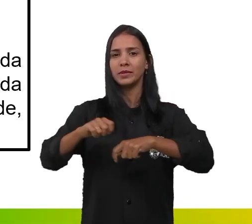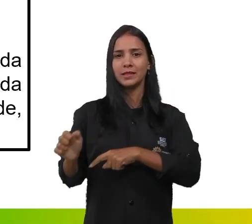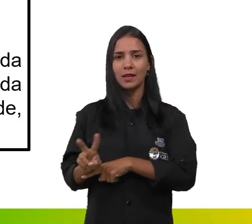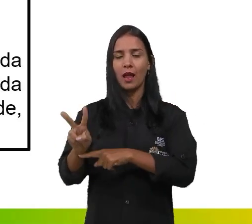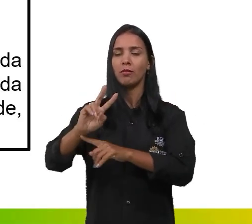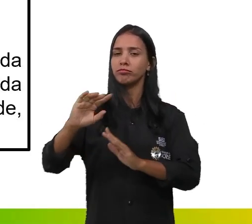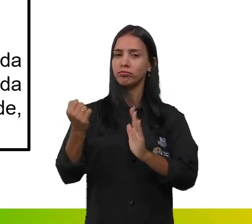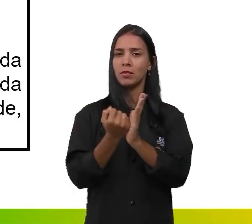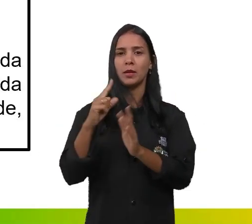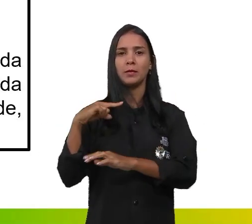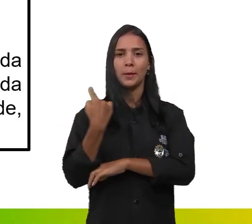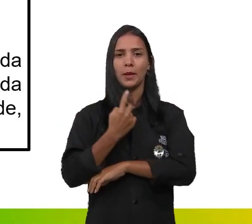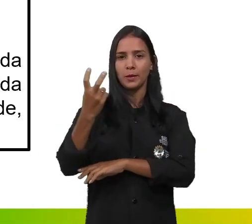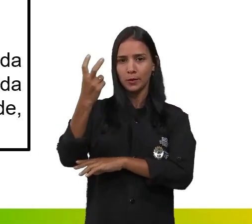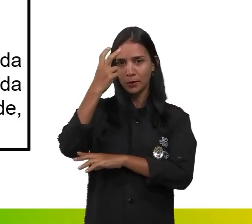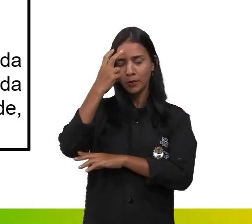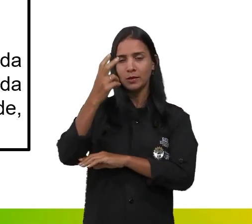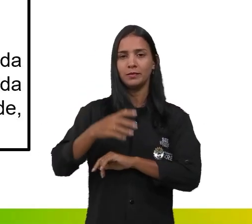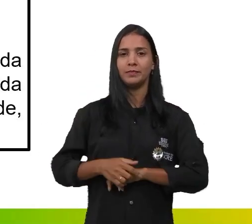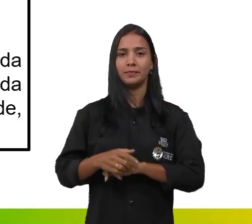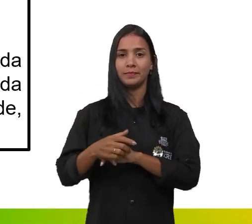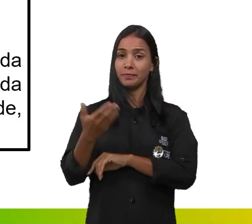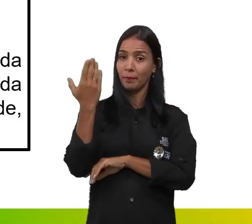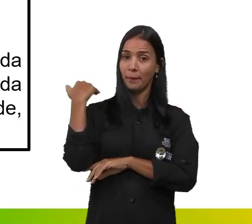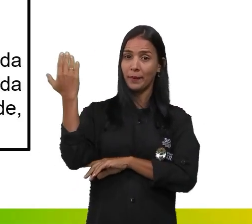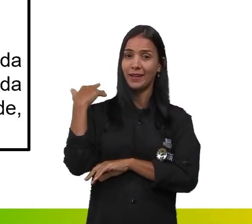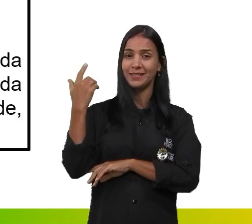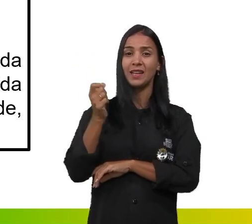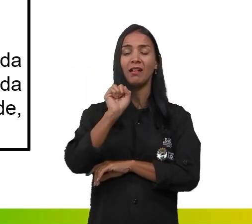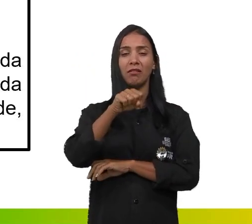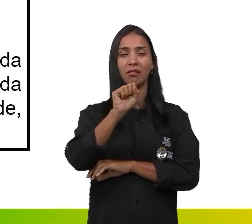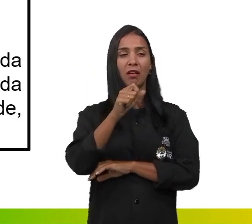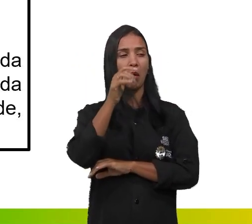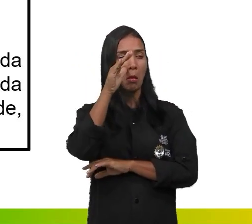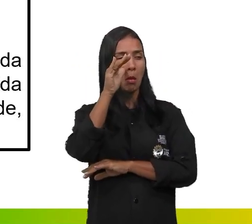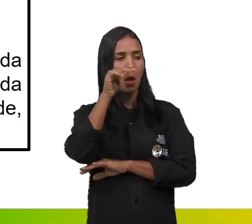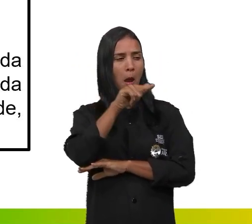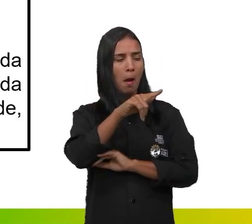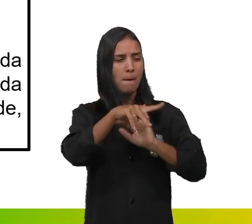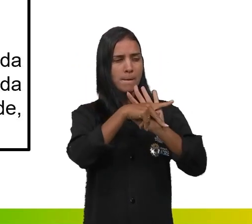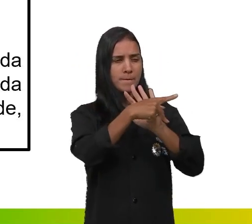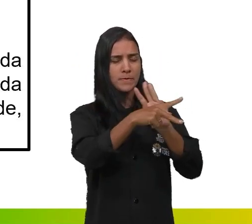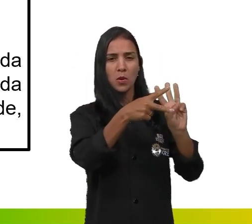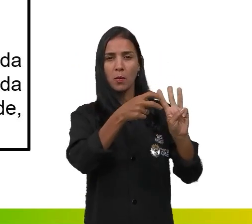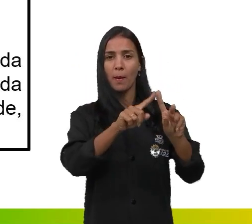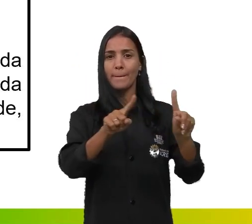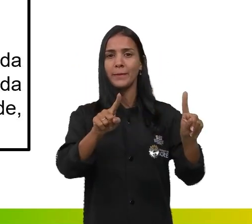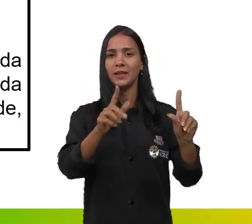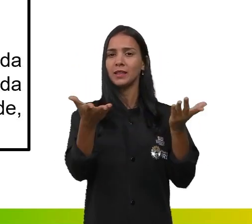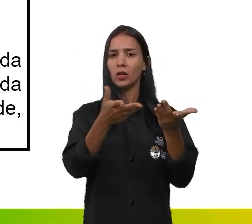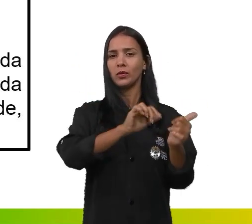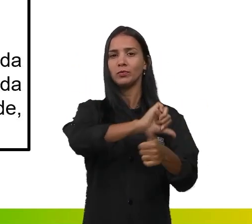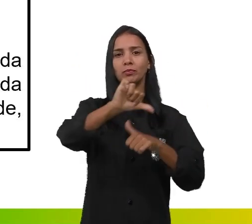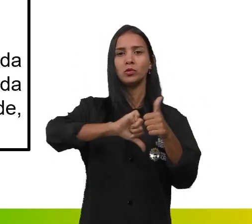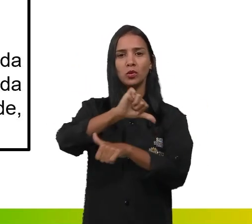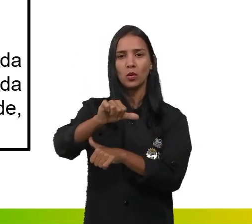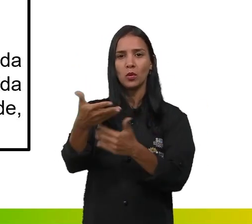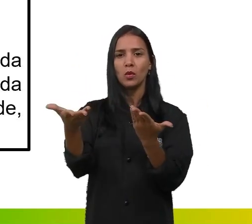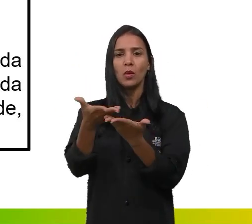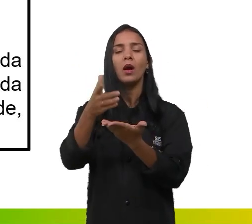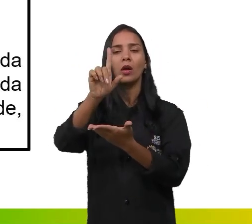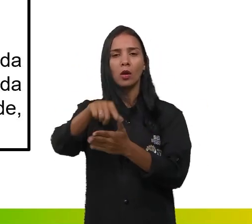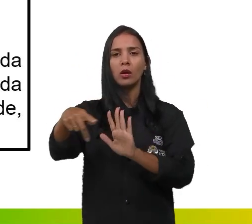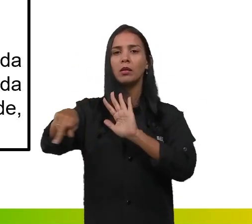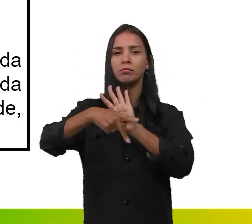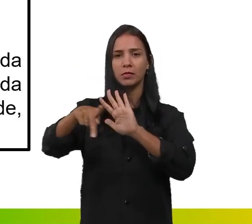se considerava há bem pouco tempo atrás. Então, a gente deixa de considerar apenas o lado exótico, aquilo